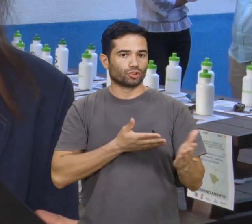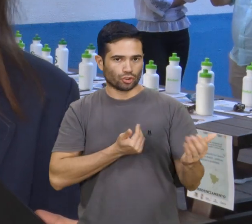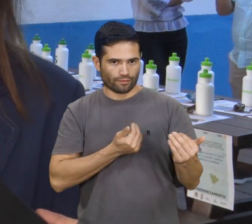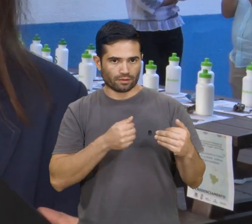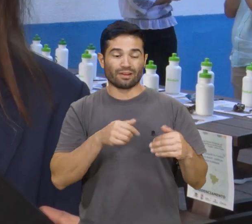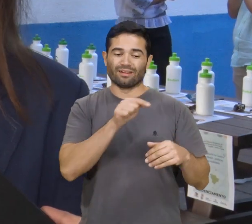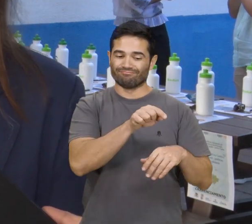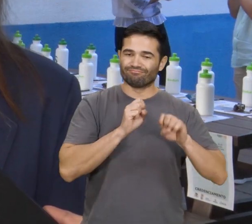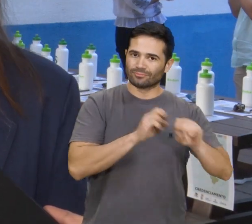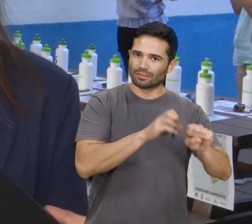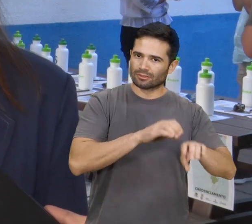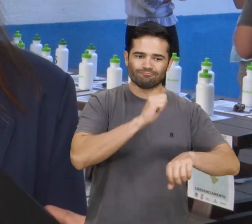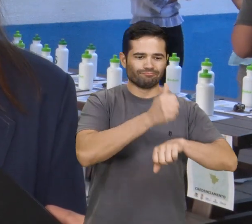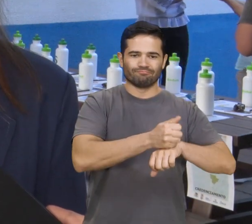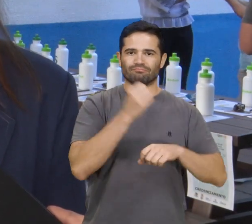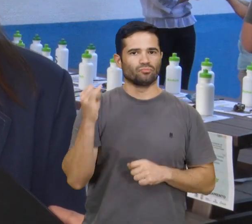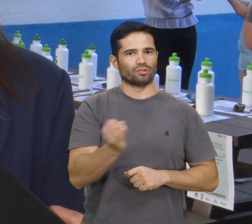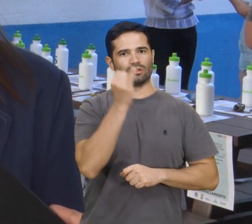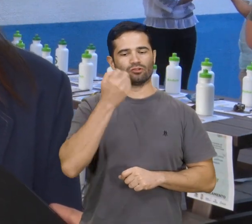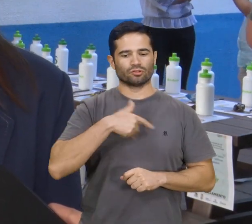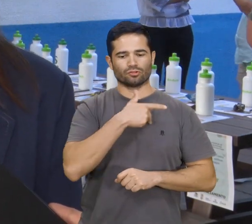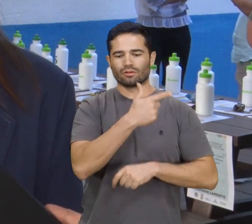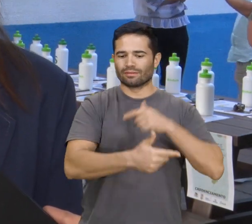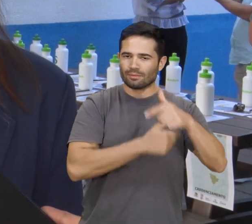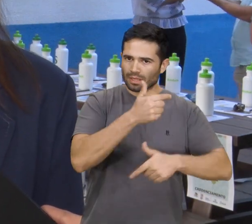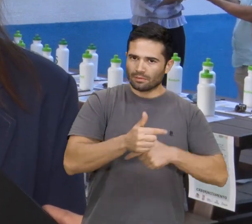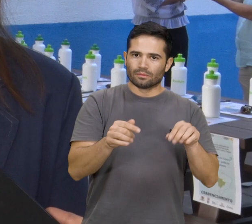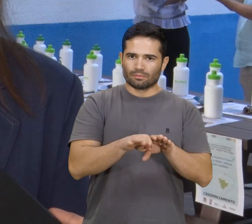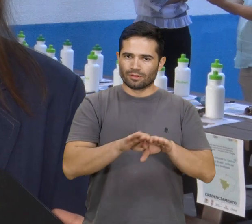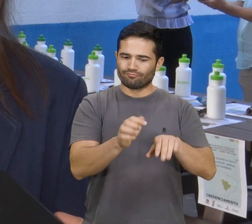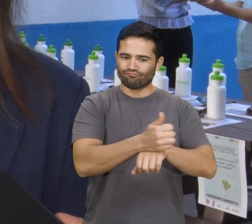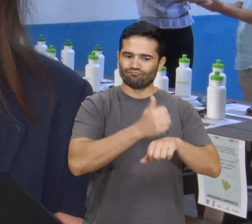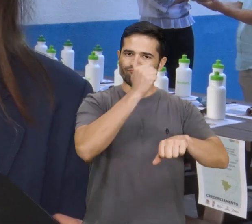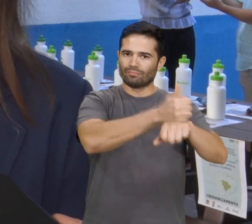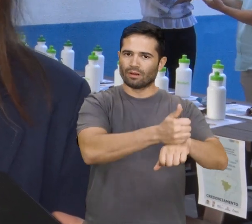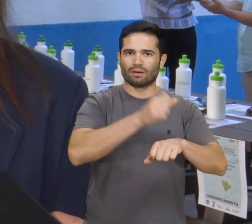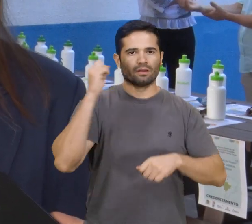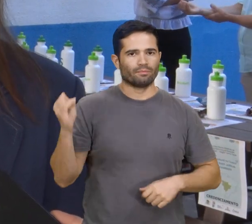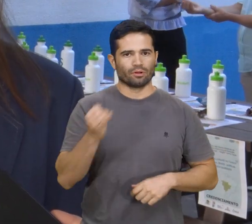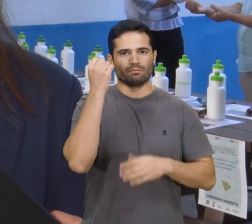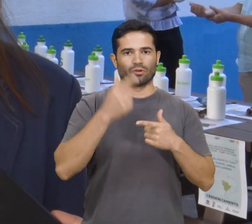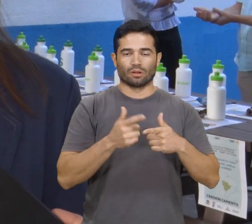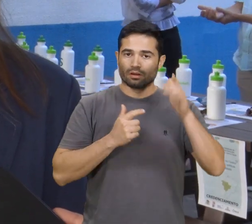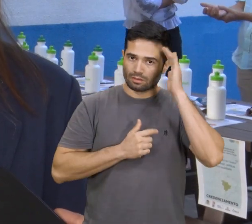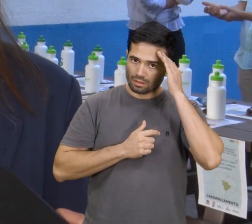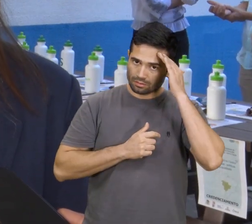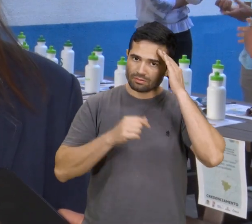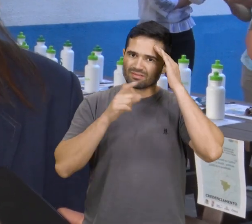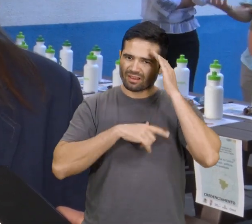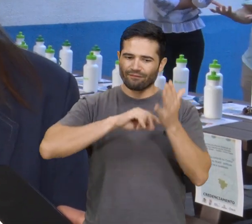um dos principais assuntos que nós trabalhamos e que nós priorizamos, porque entendemos aí